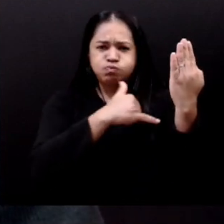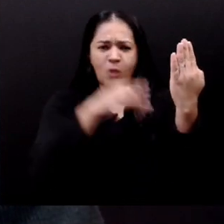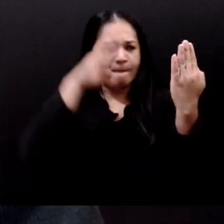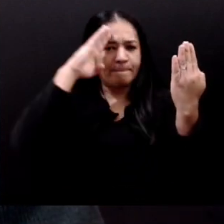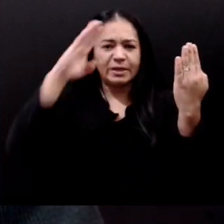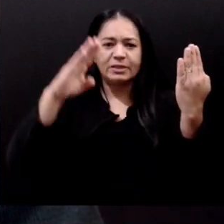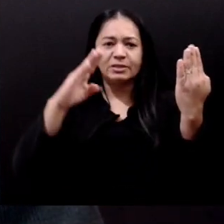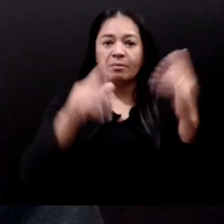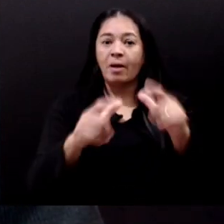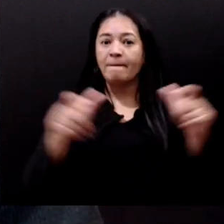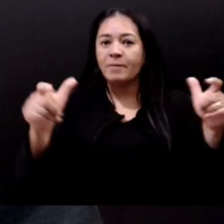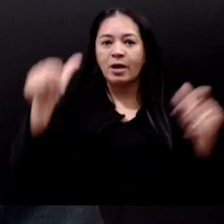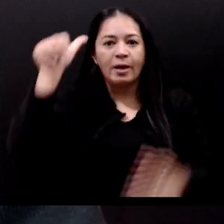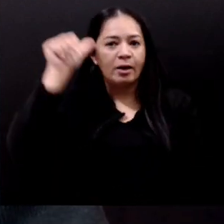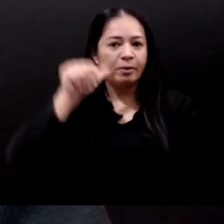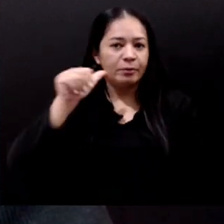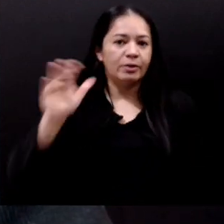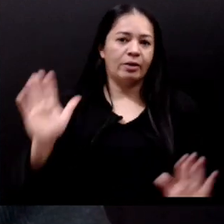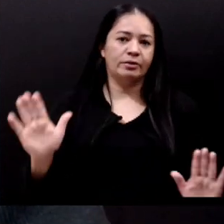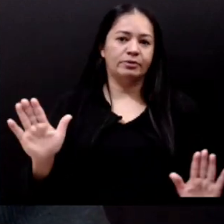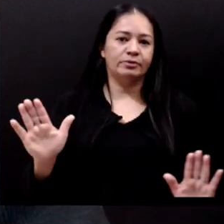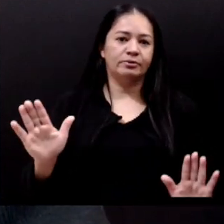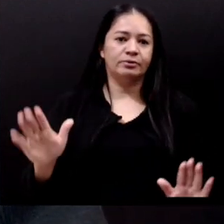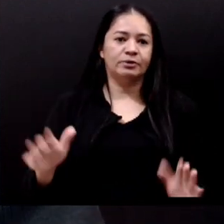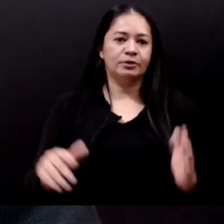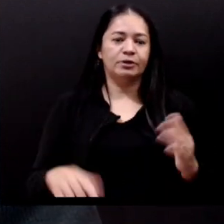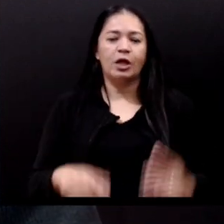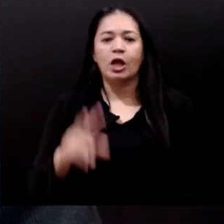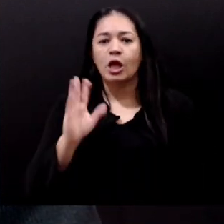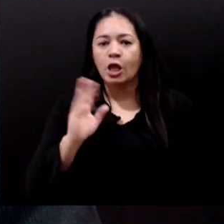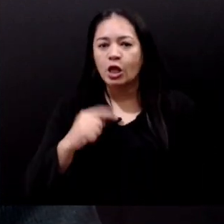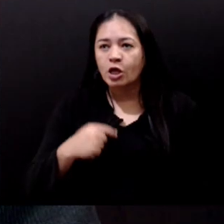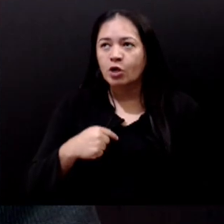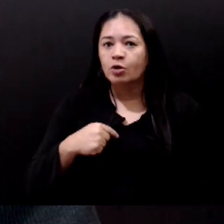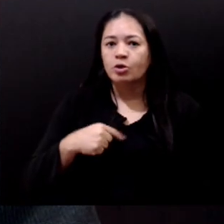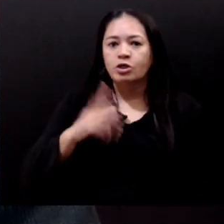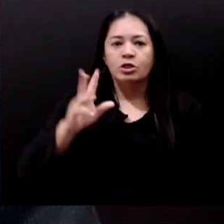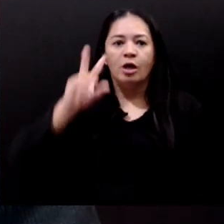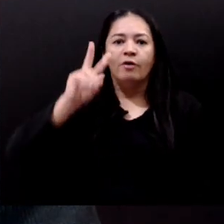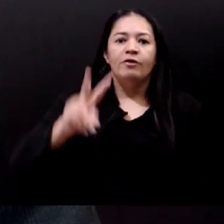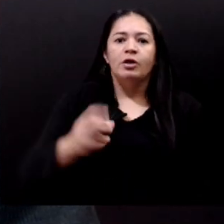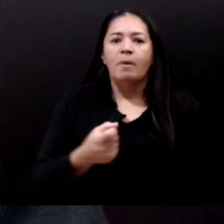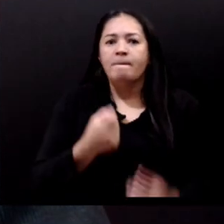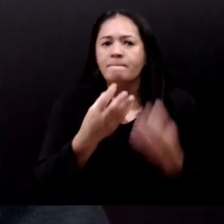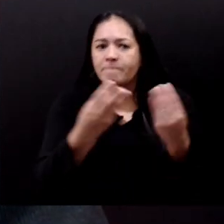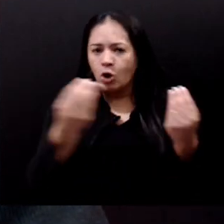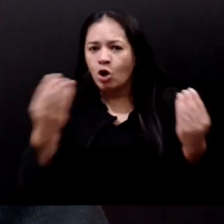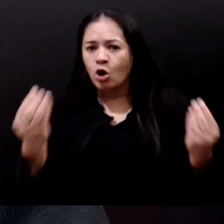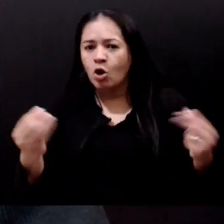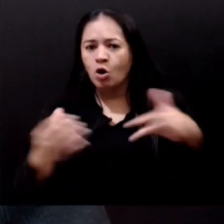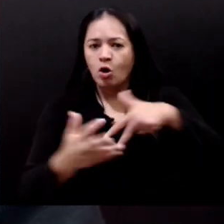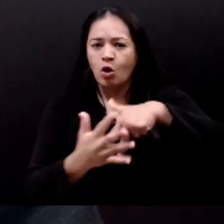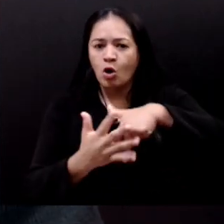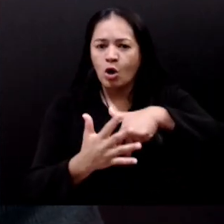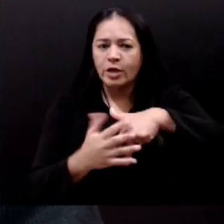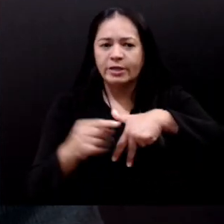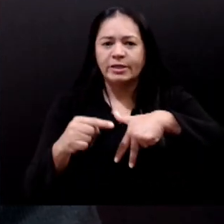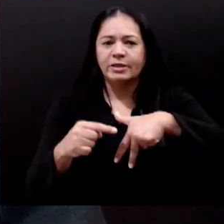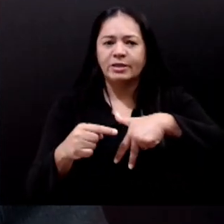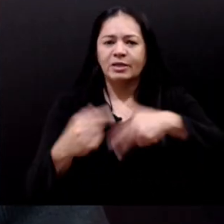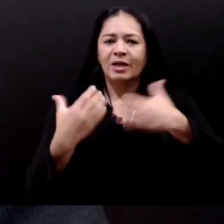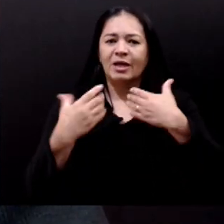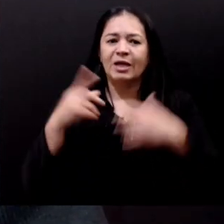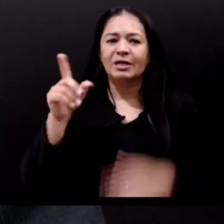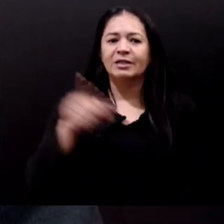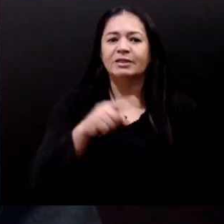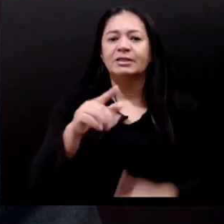as mulheres, né. Uhum. Eu tenho visto muitos pacientes falar de que ele simplesmente está cancelando a rede social.